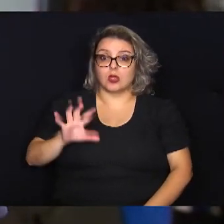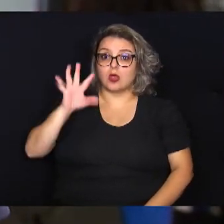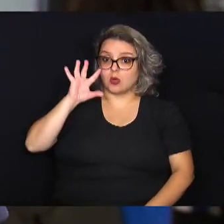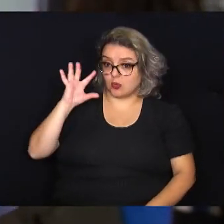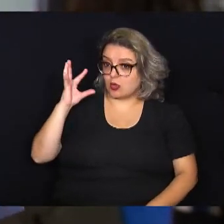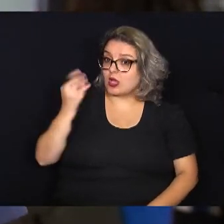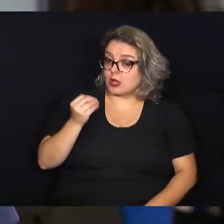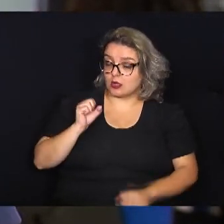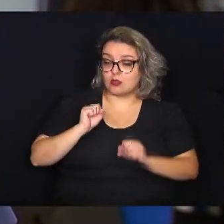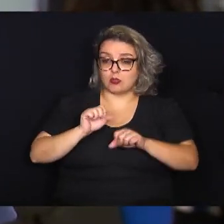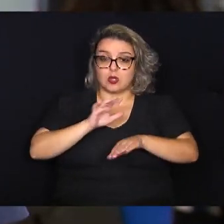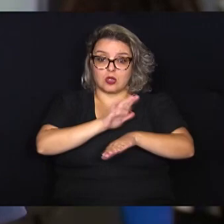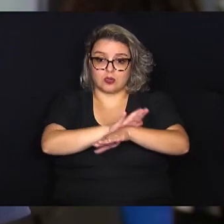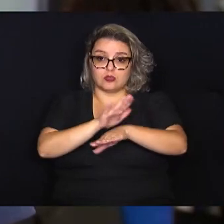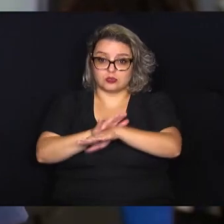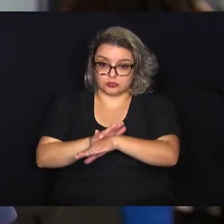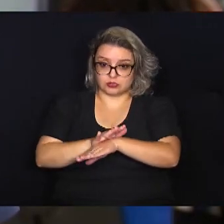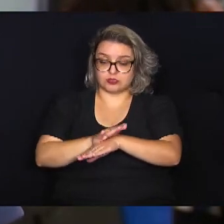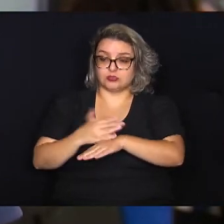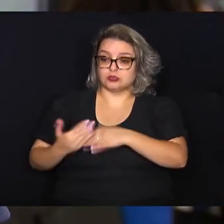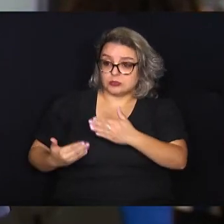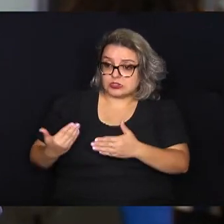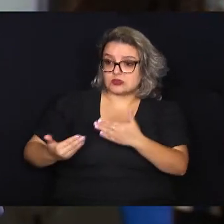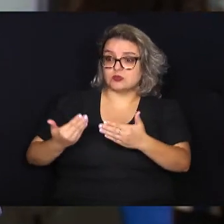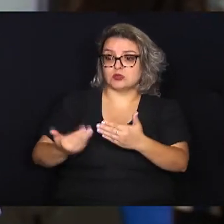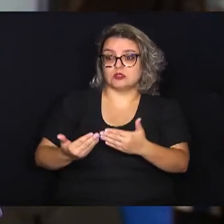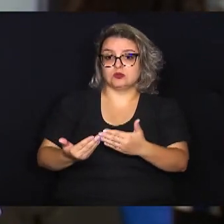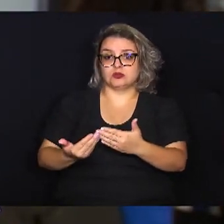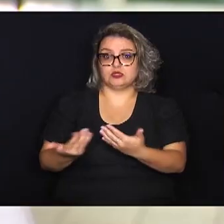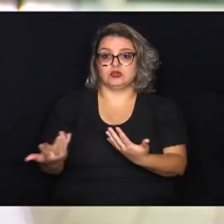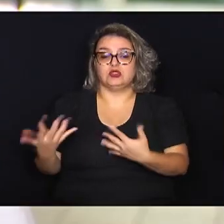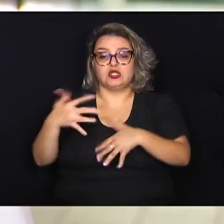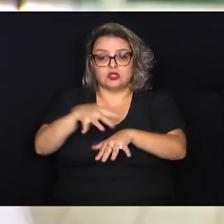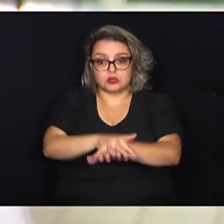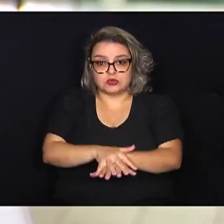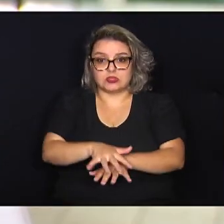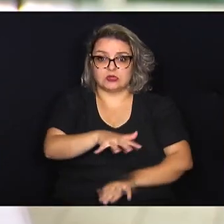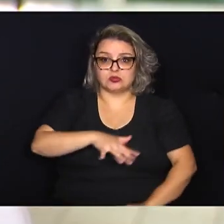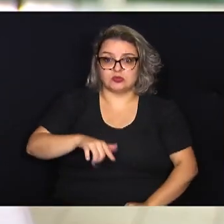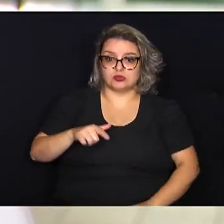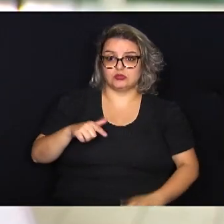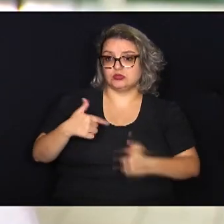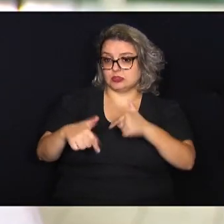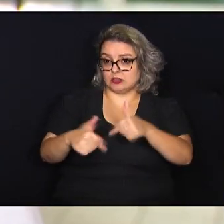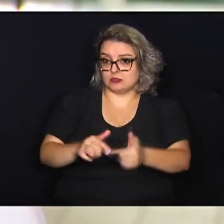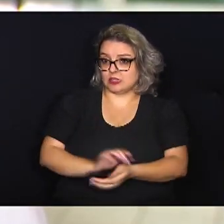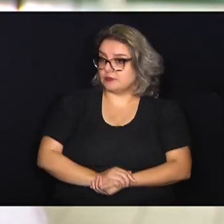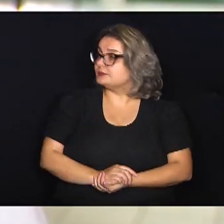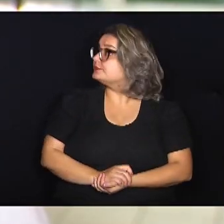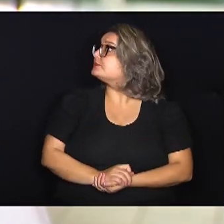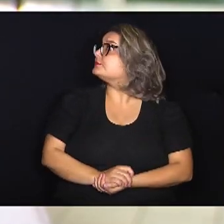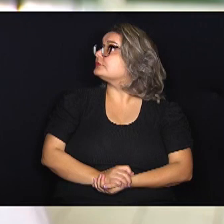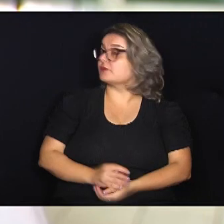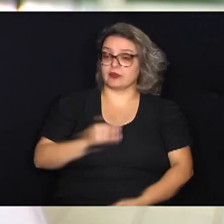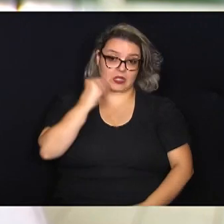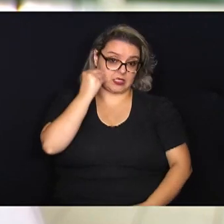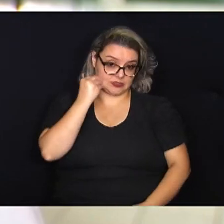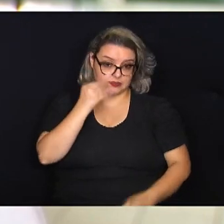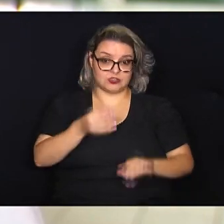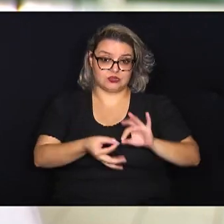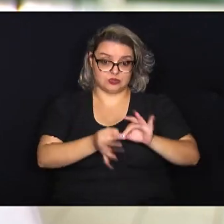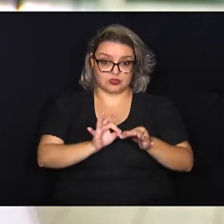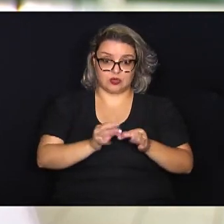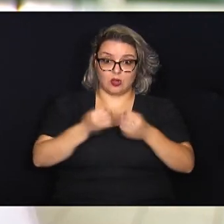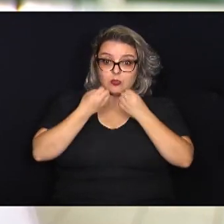possam auxiliá-lo nesse processo de inserção ao mundo do trabalho. Essa experiência de me passar pela oficina é muito boa, porque quando eu entrei